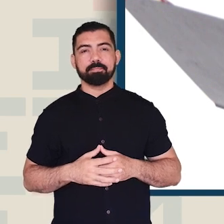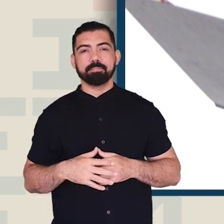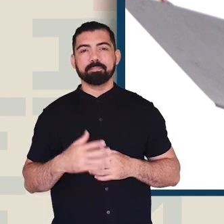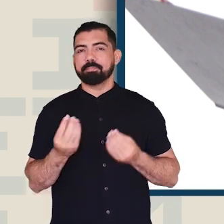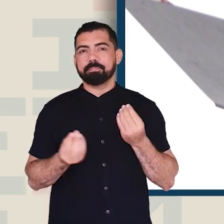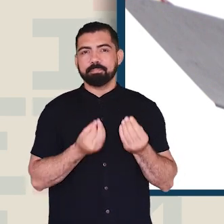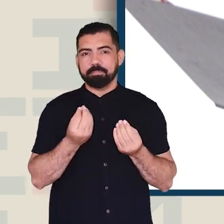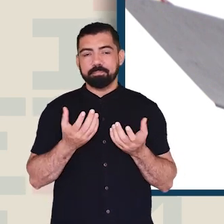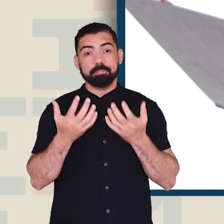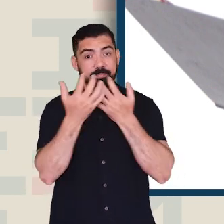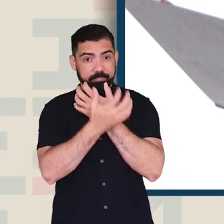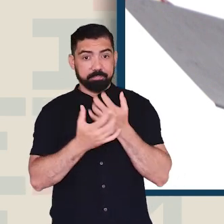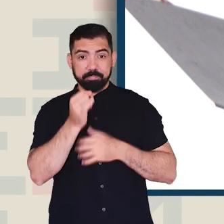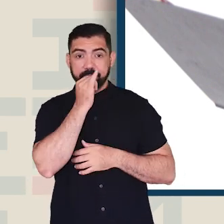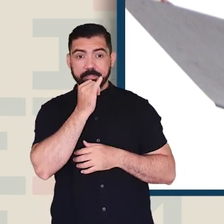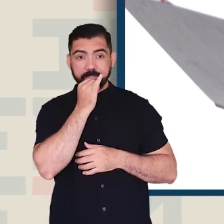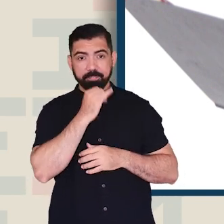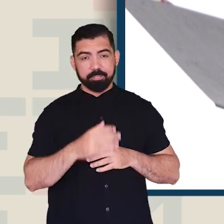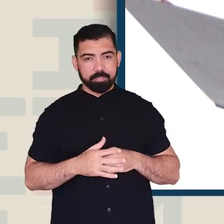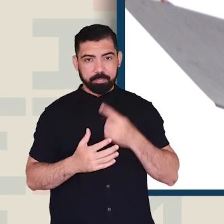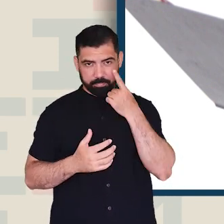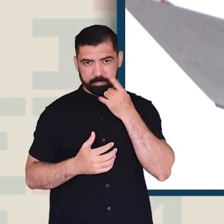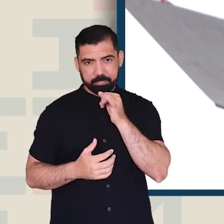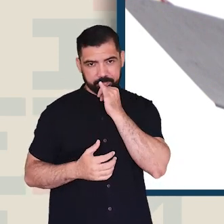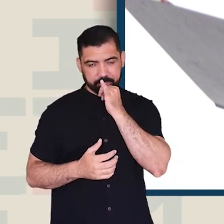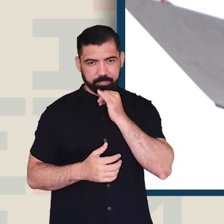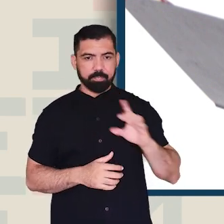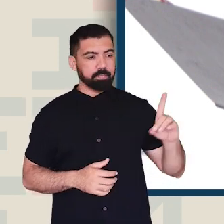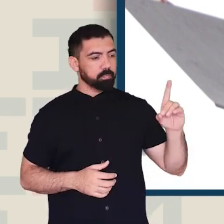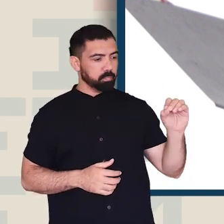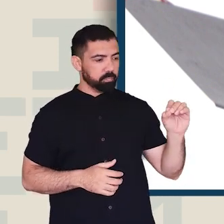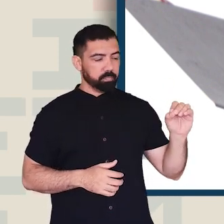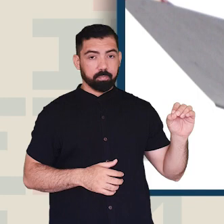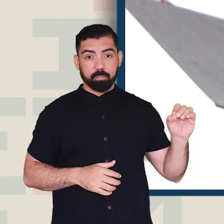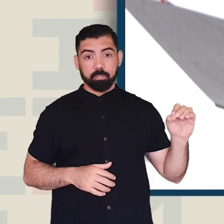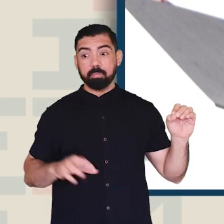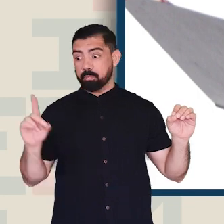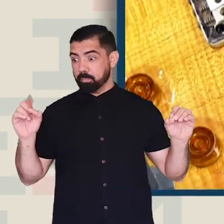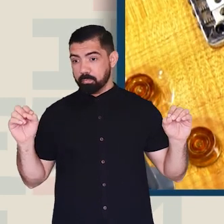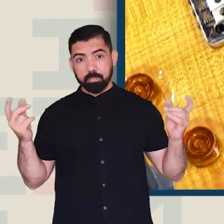Então, se ele cantava, enquanto um cantava o dó aqui, o outro cantava o dó aqui.